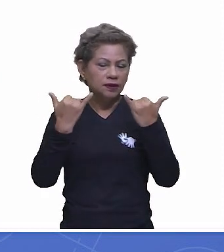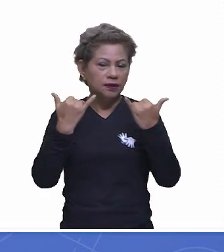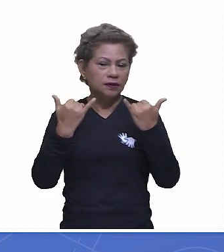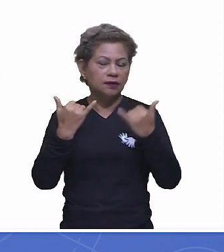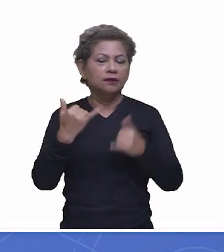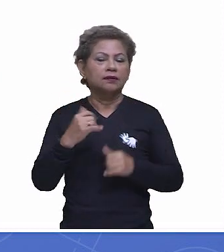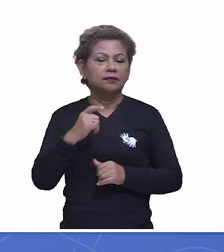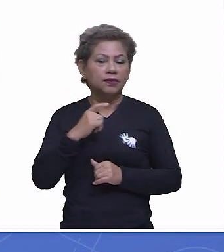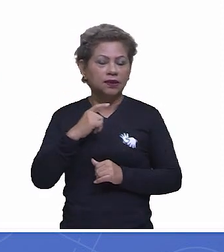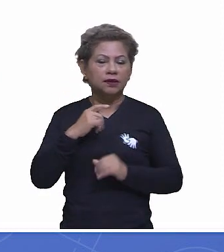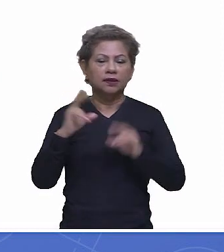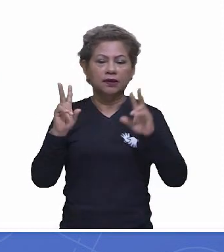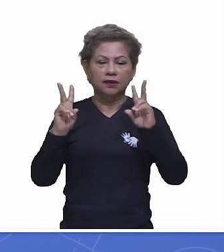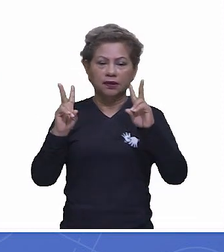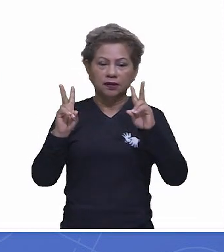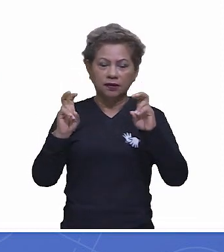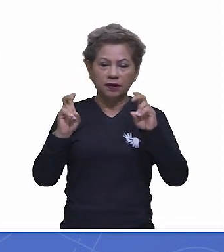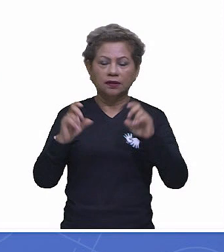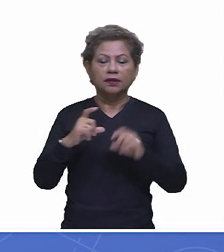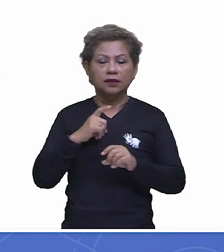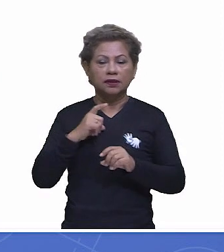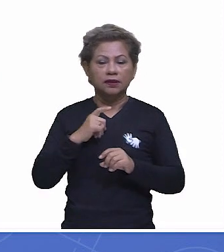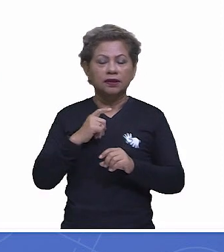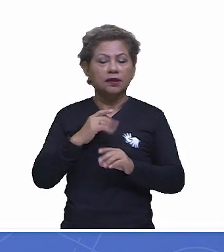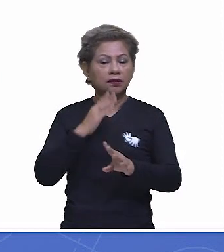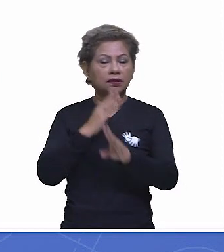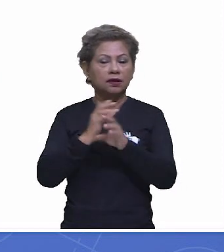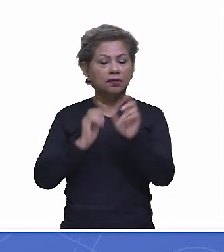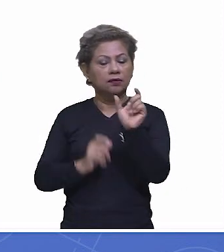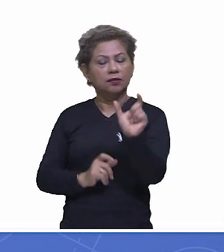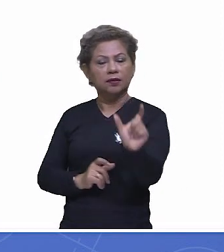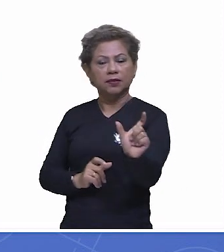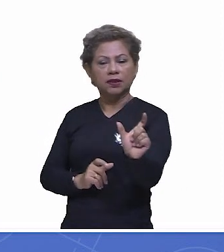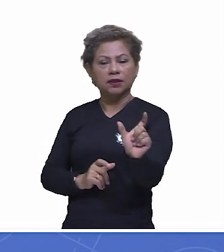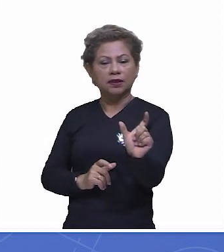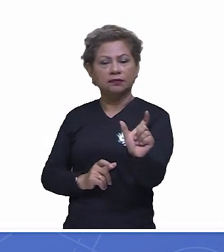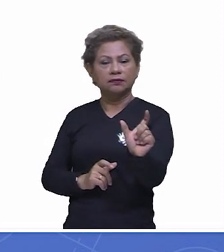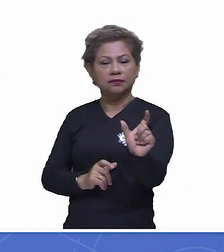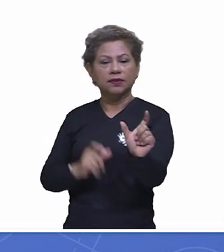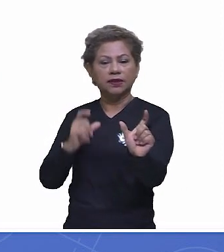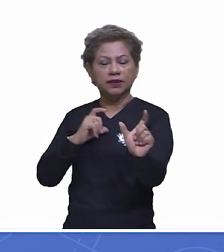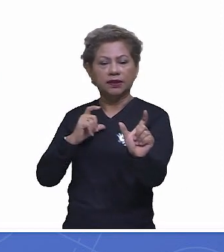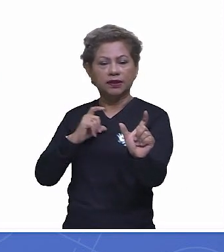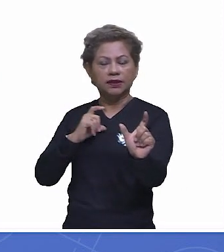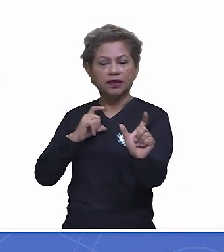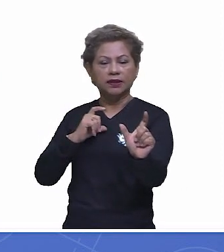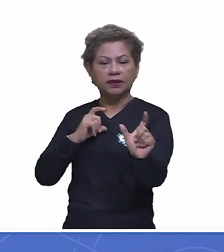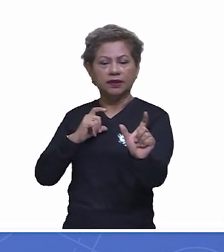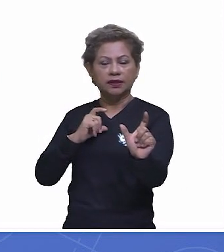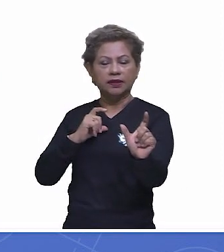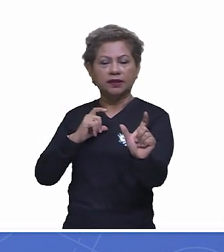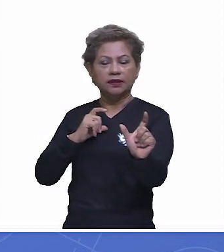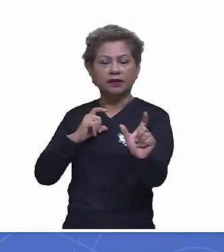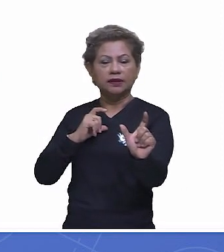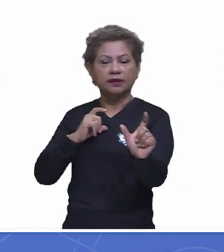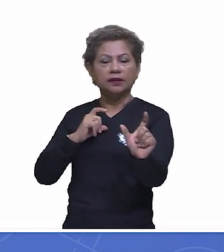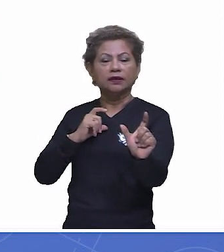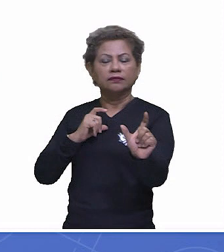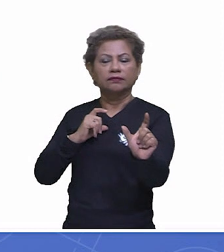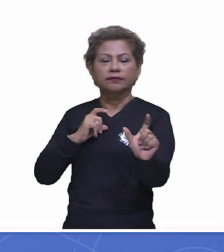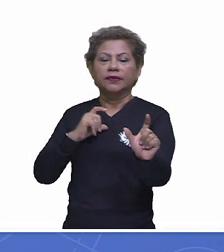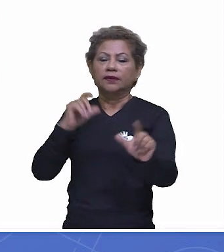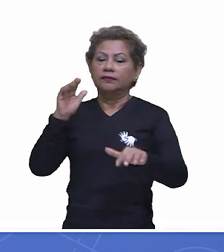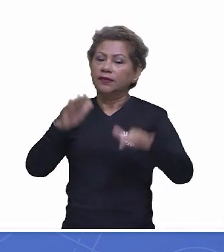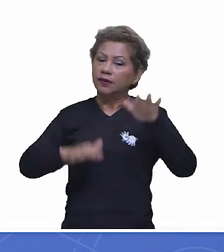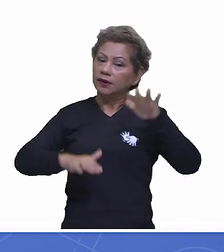em si. E aí nós temos uma palavra muito importante aqui, que é consequently, que eu até já destaquei. Consequentemente, então, se